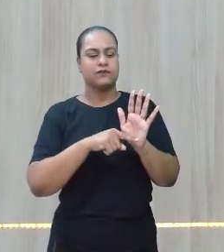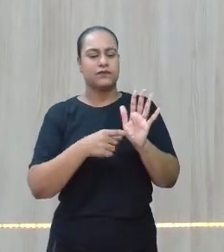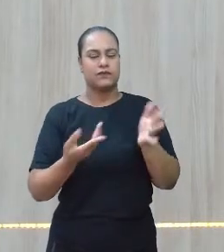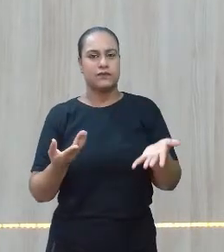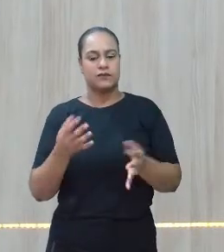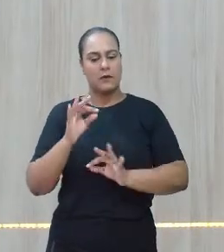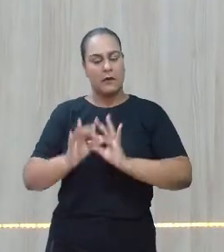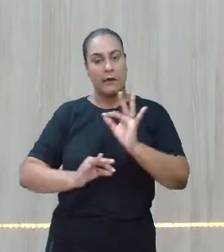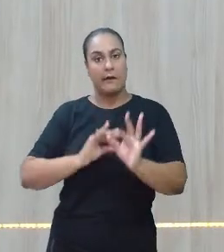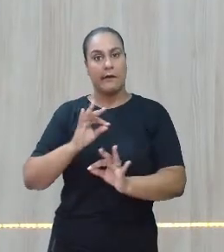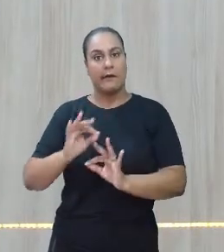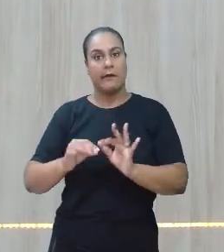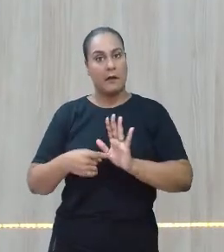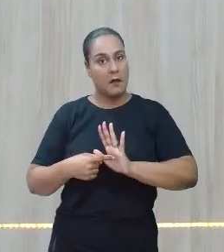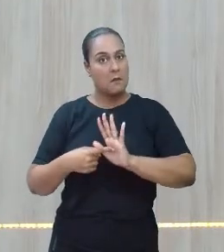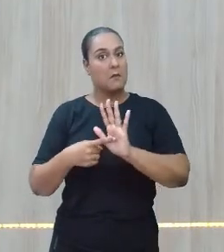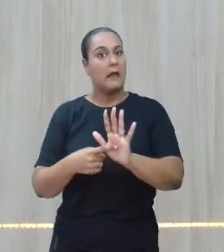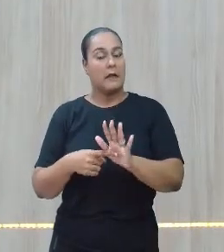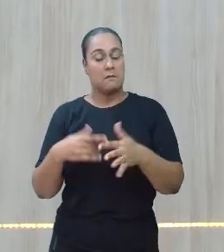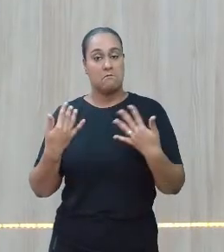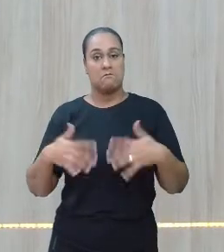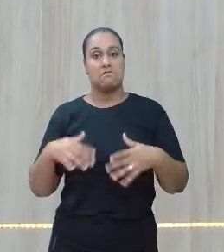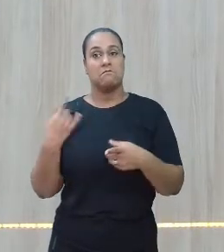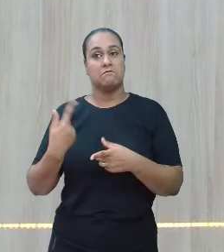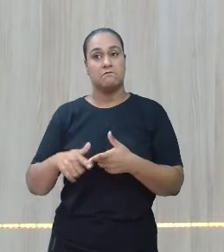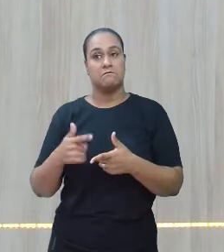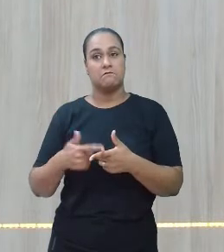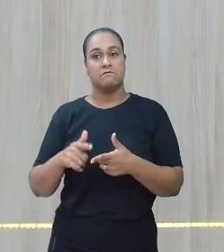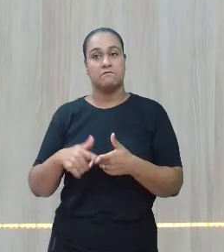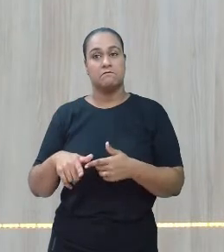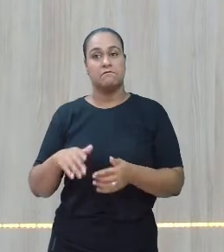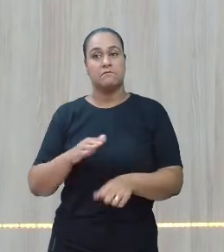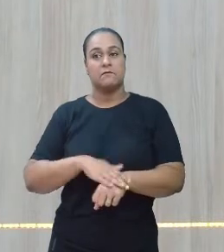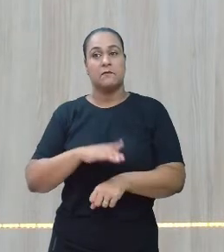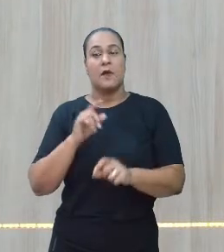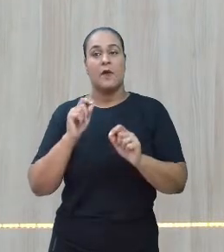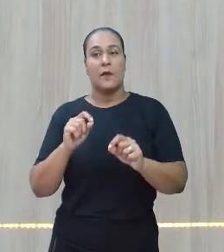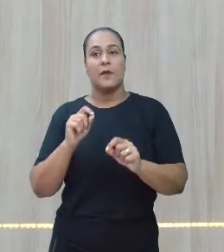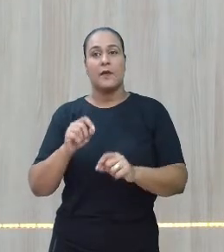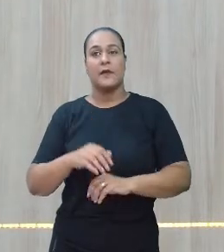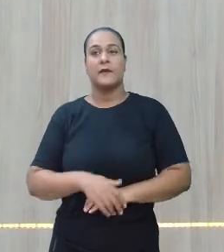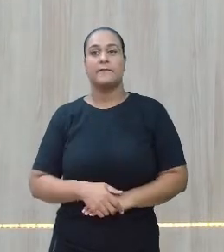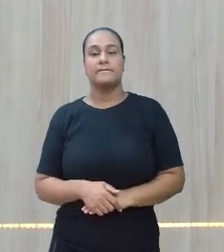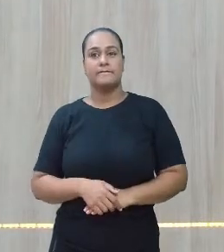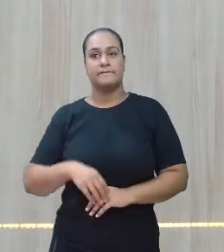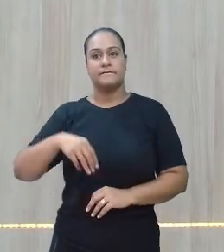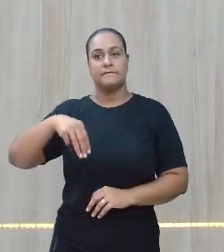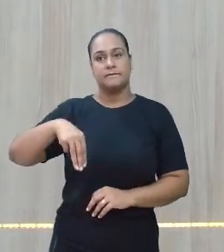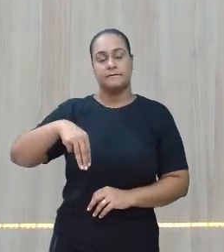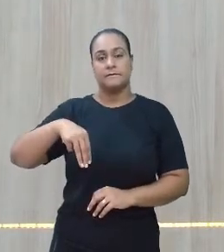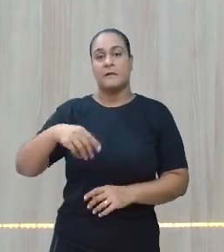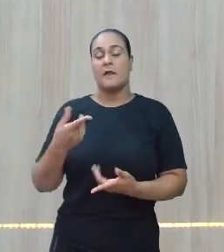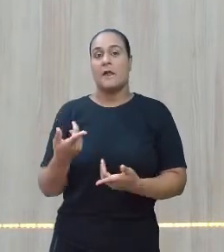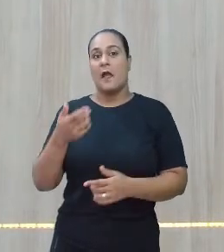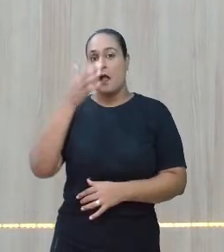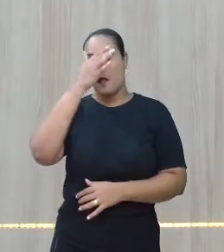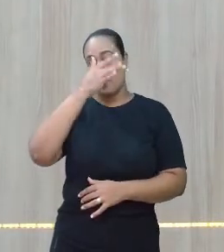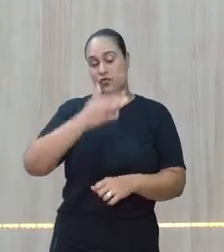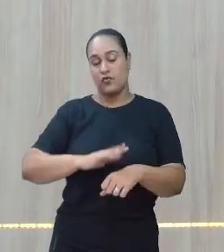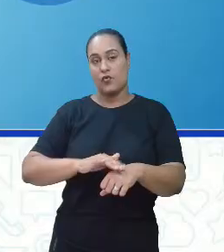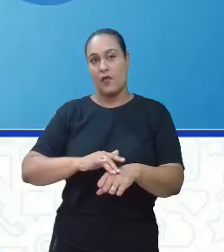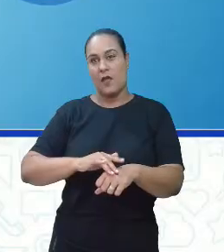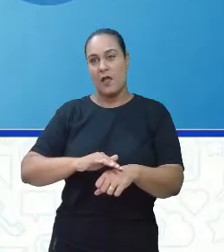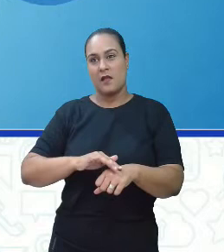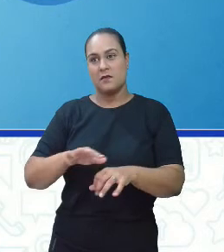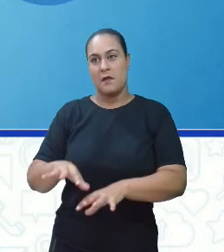apresenta também esse comprometimento. O que é que nós temos mais? Nós temos agora as doenças infecciosas, a questão aí da